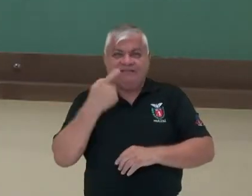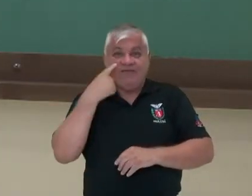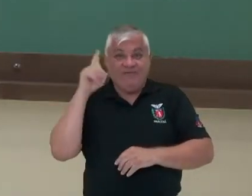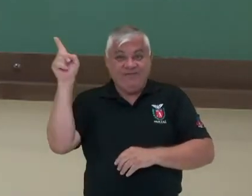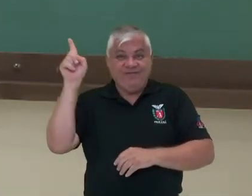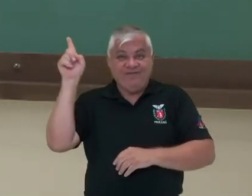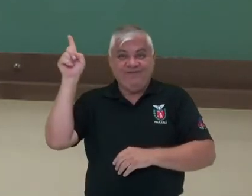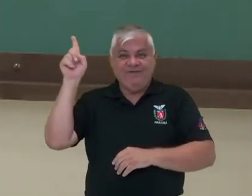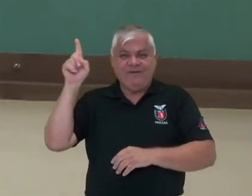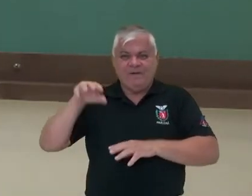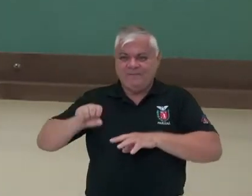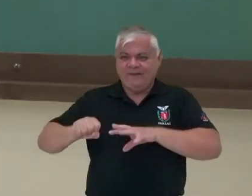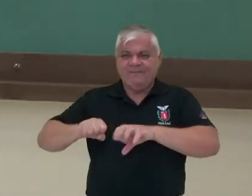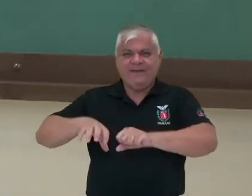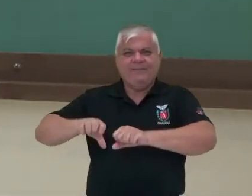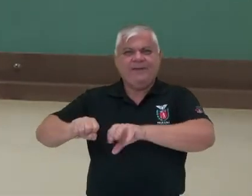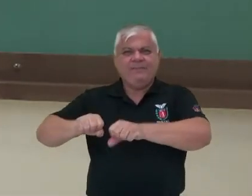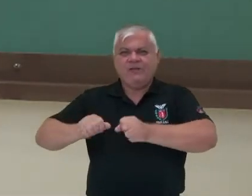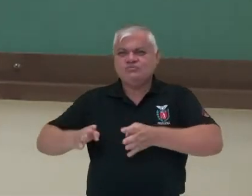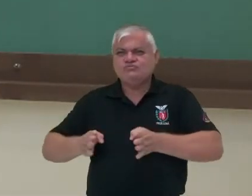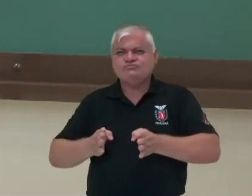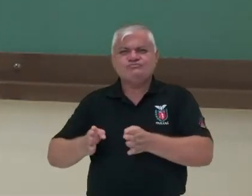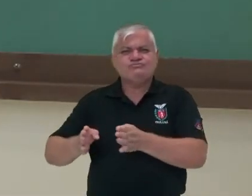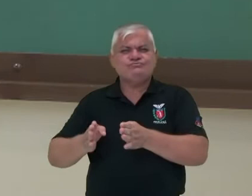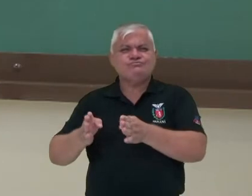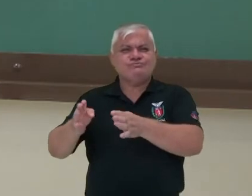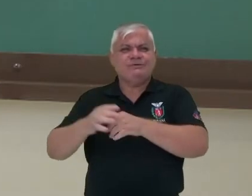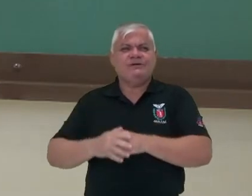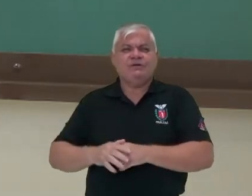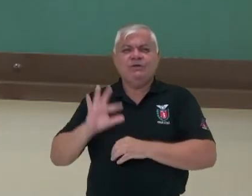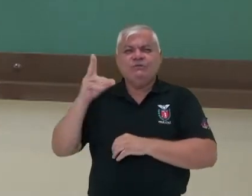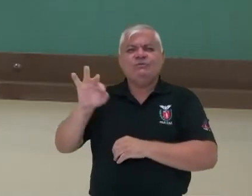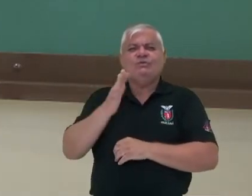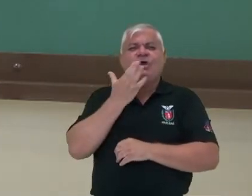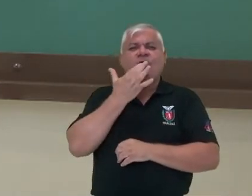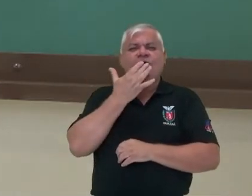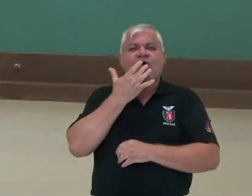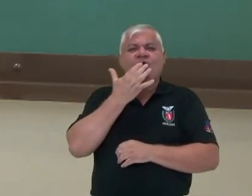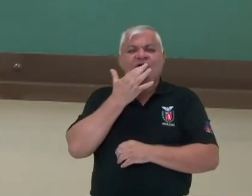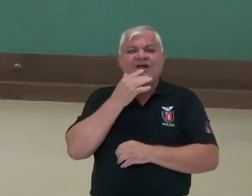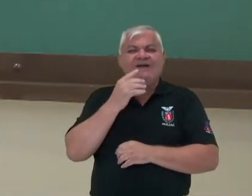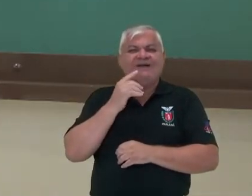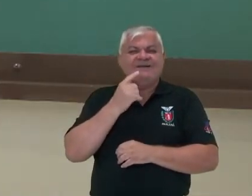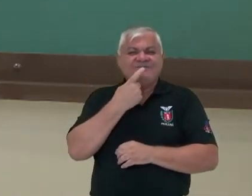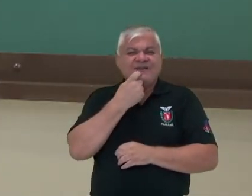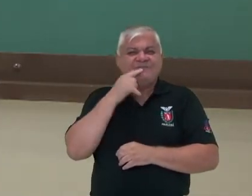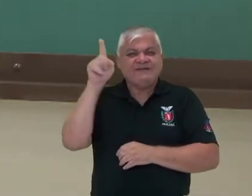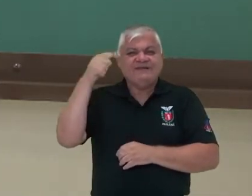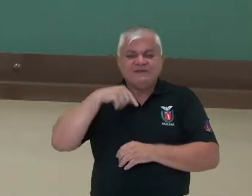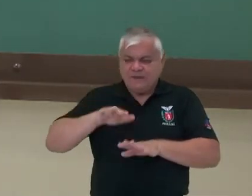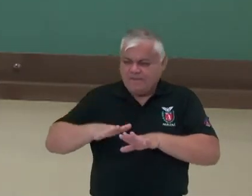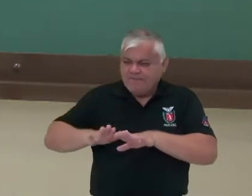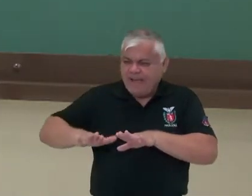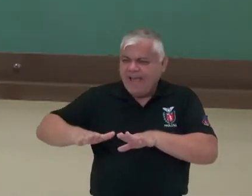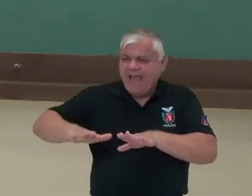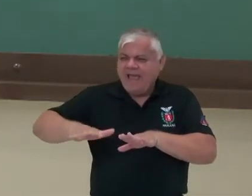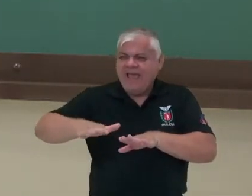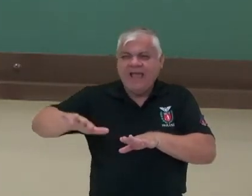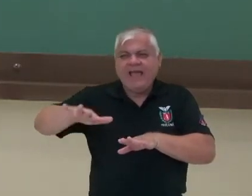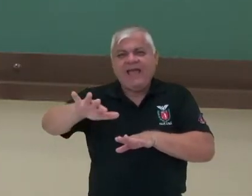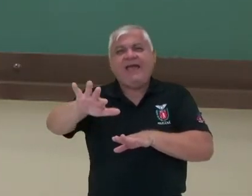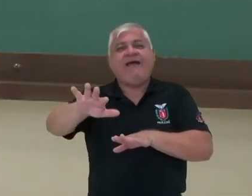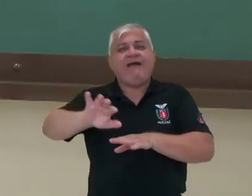estendeu o Império Inca, né? Então, toda a região andina aqui, por isso, né, toda uma região